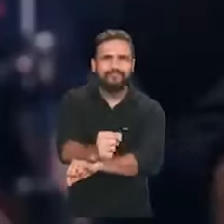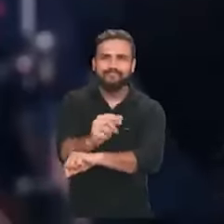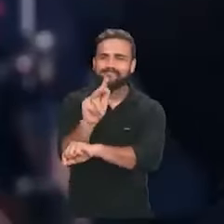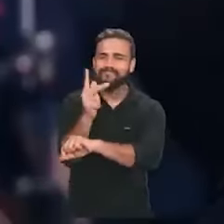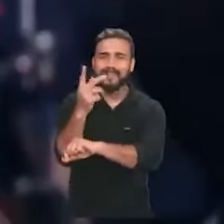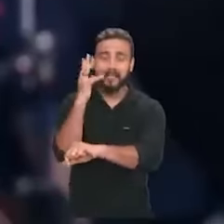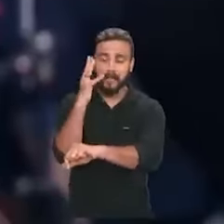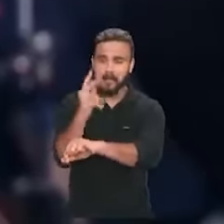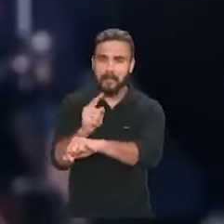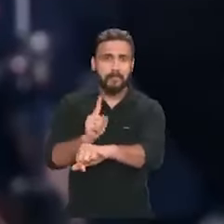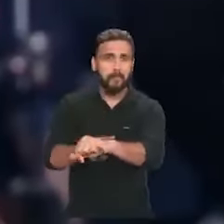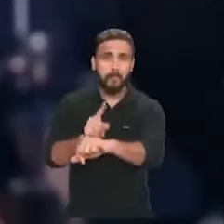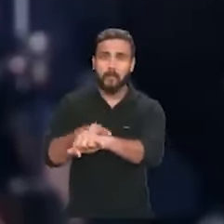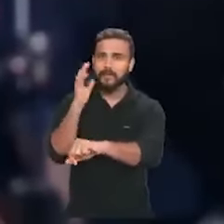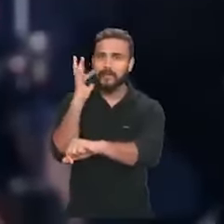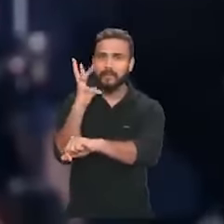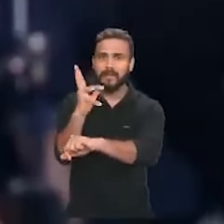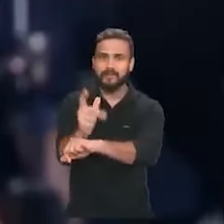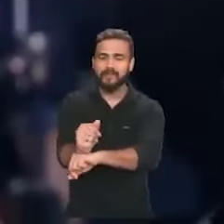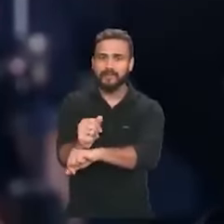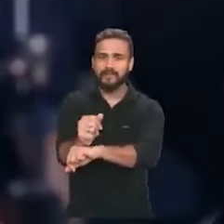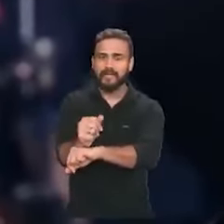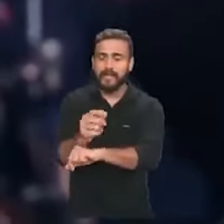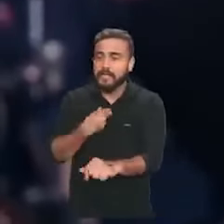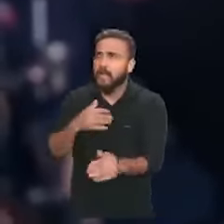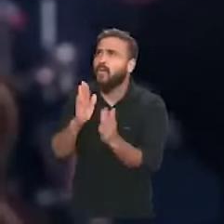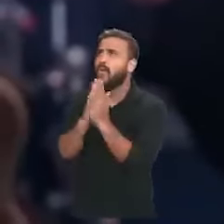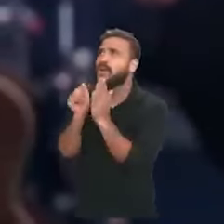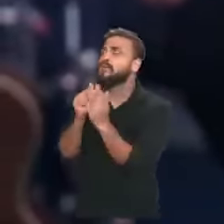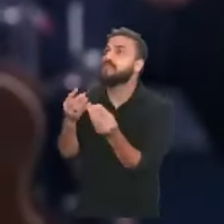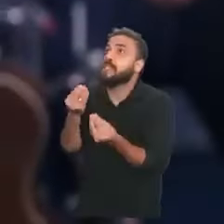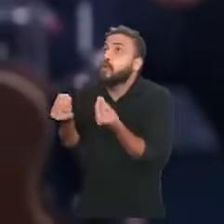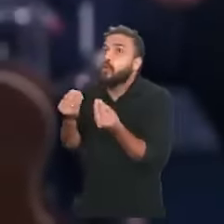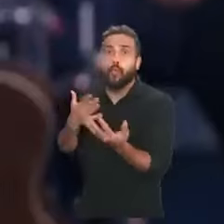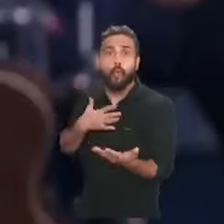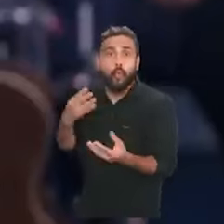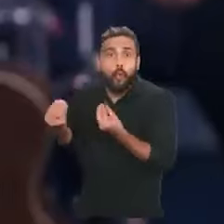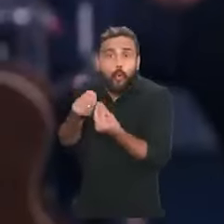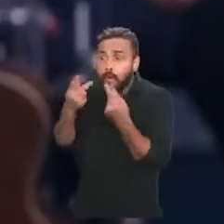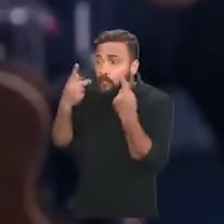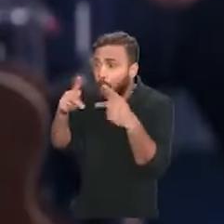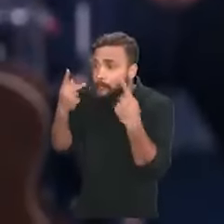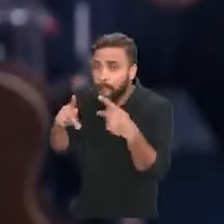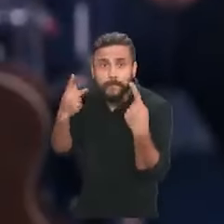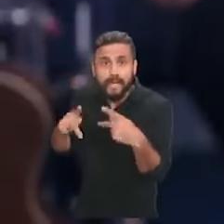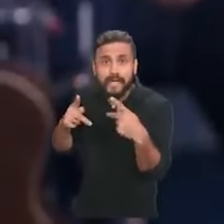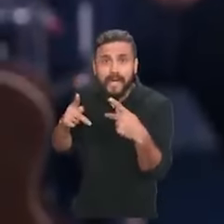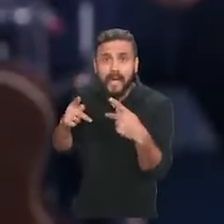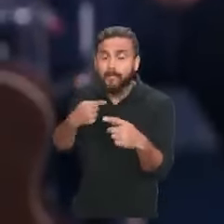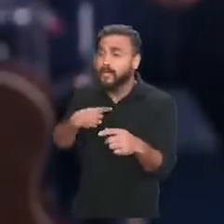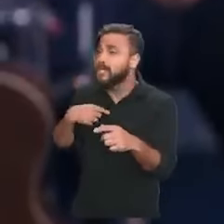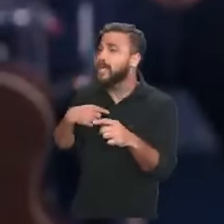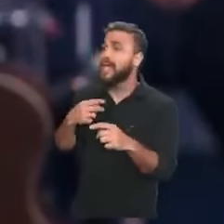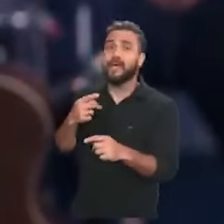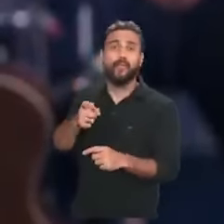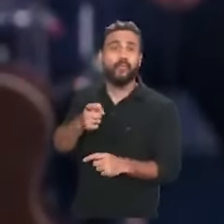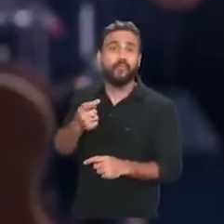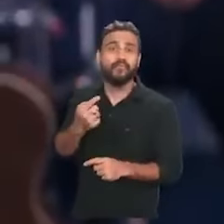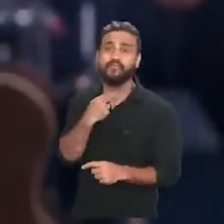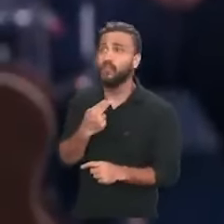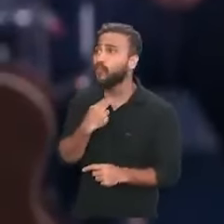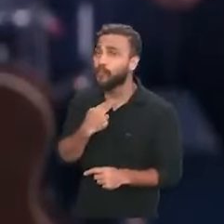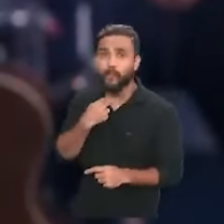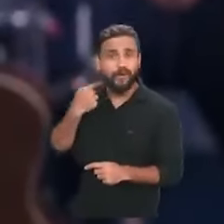Senhor, como é que eu vou alcançar as pessoas? Eu não posso sair de casa. Deus falou, comece a pregar. Fazer tudo que você